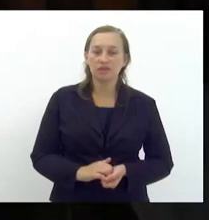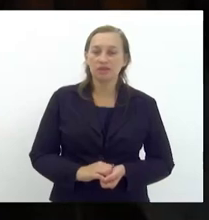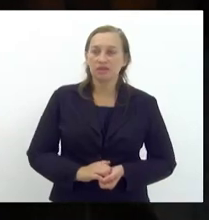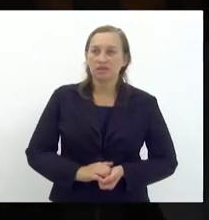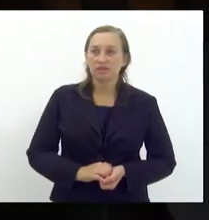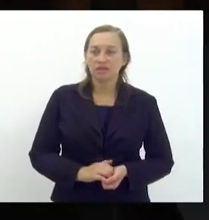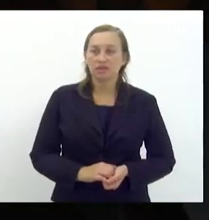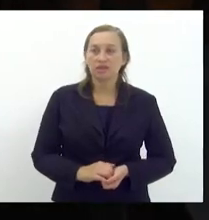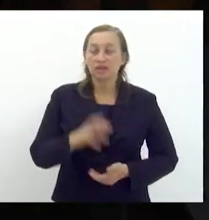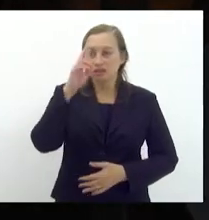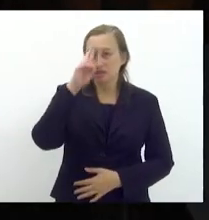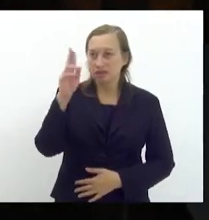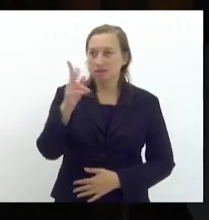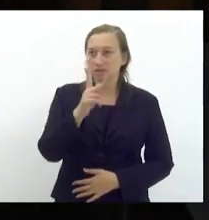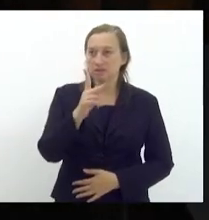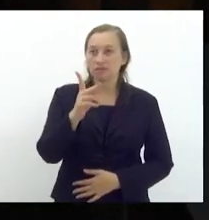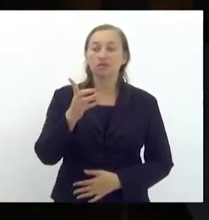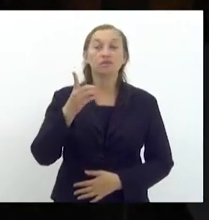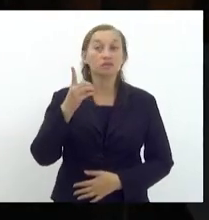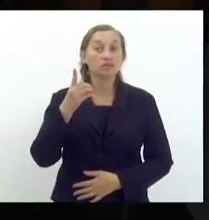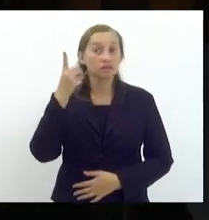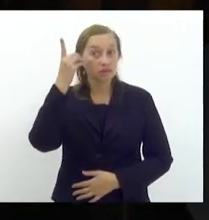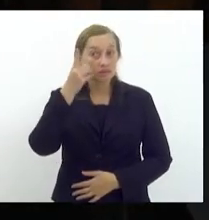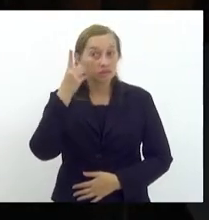senhoras e senhores Deputados